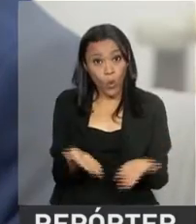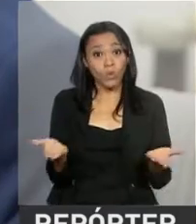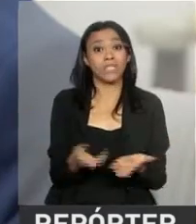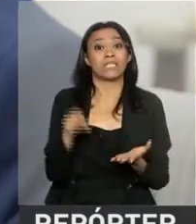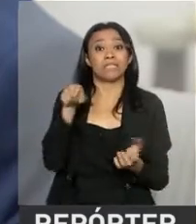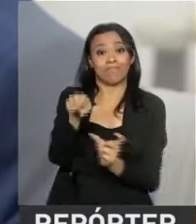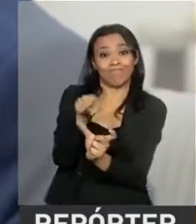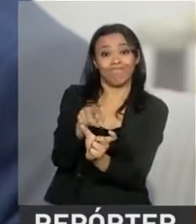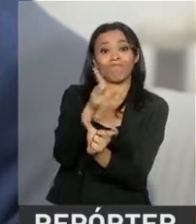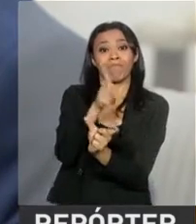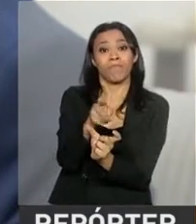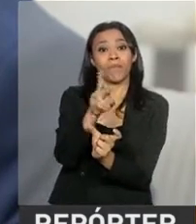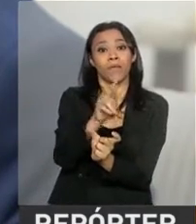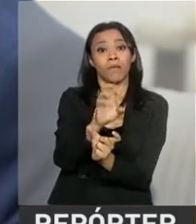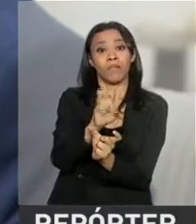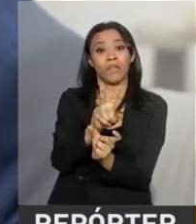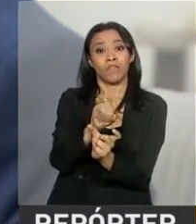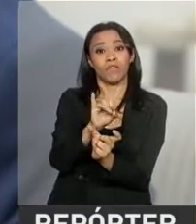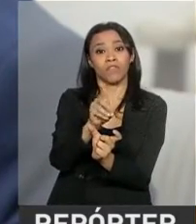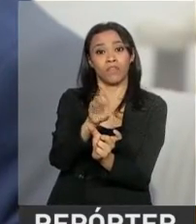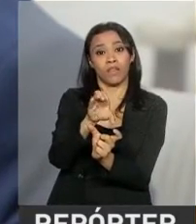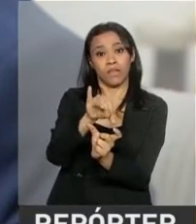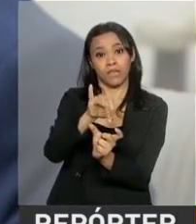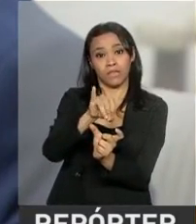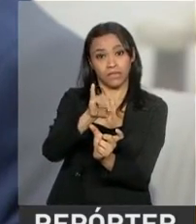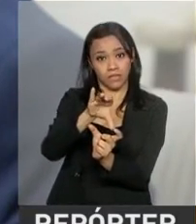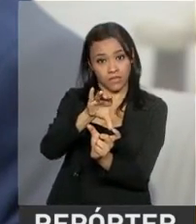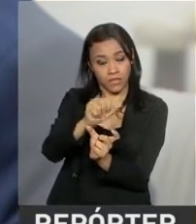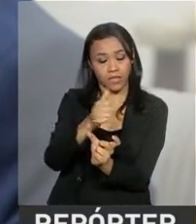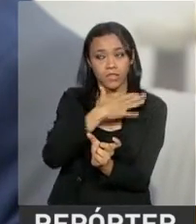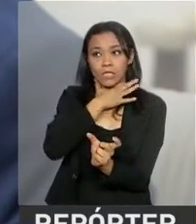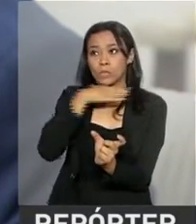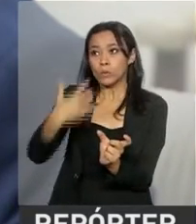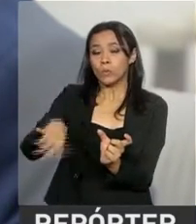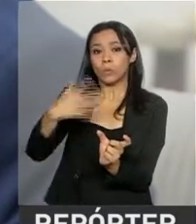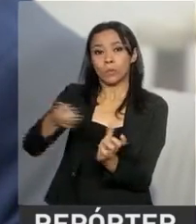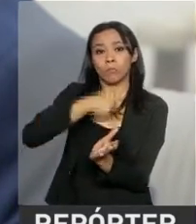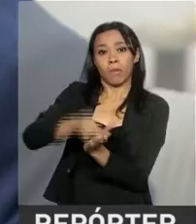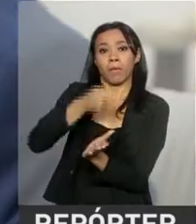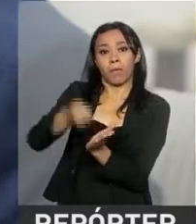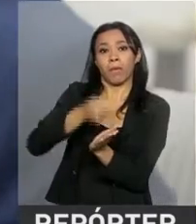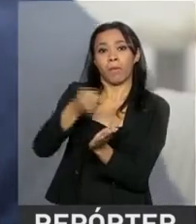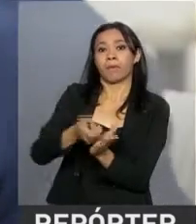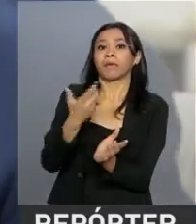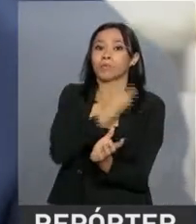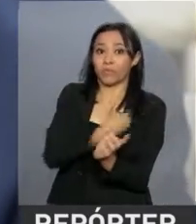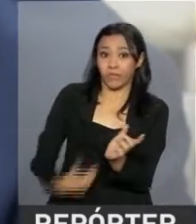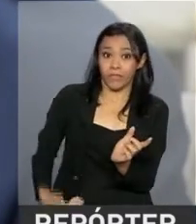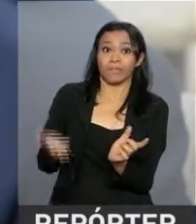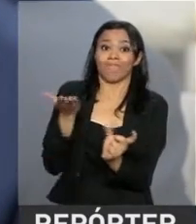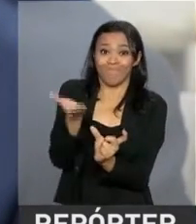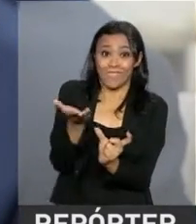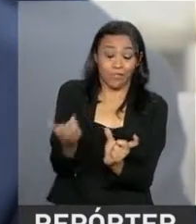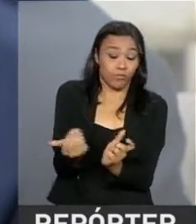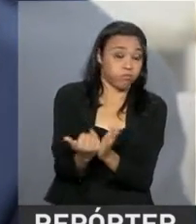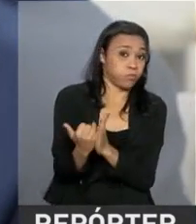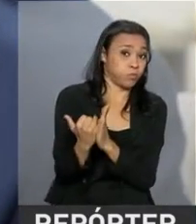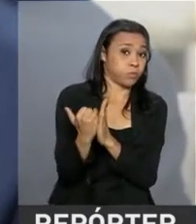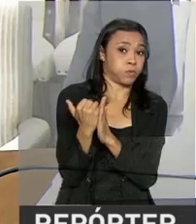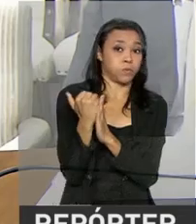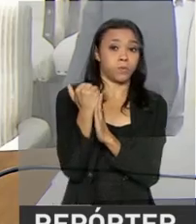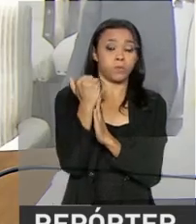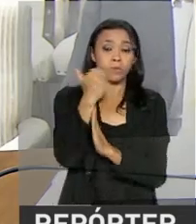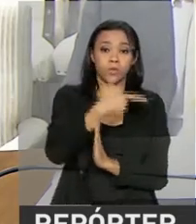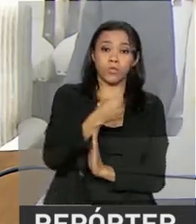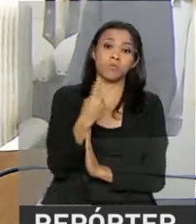maior fator de deterioração das contas públicas do governo central e isso se acentuou bastante em